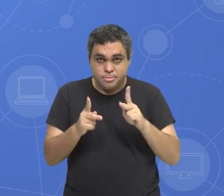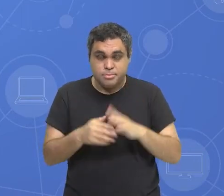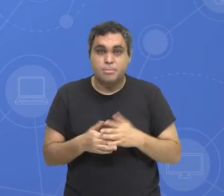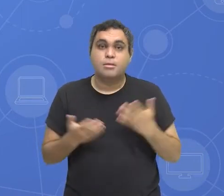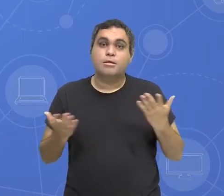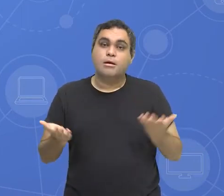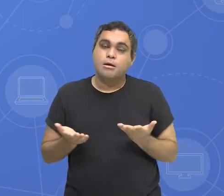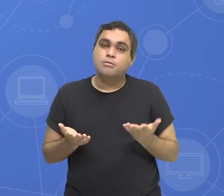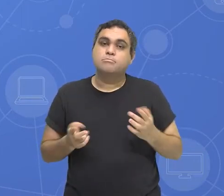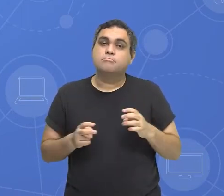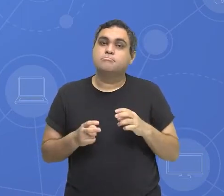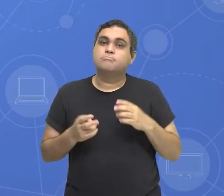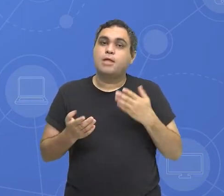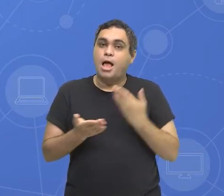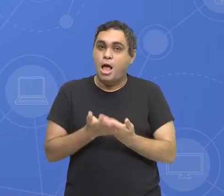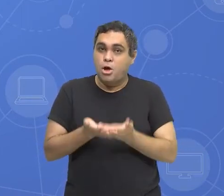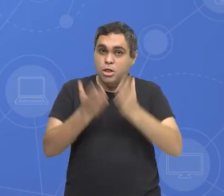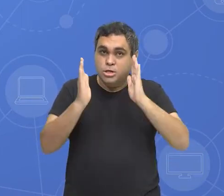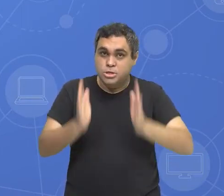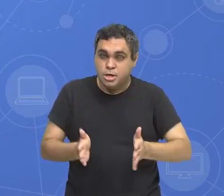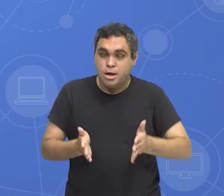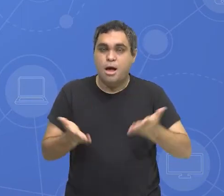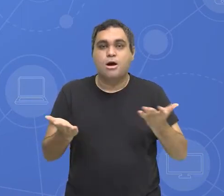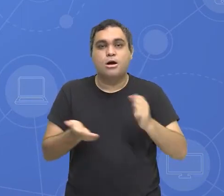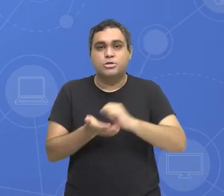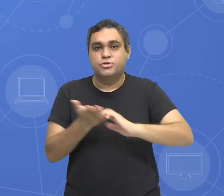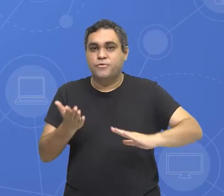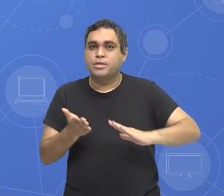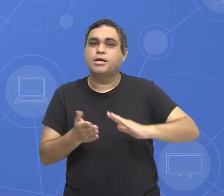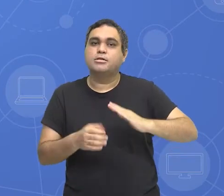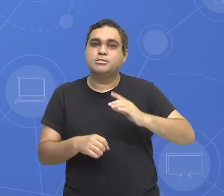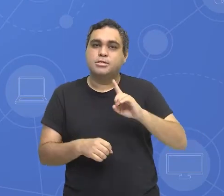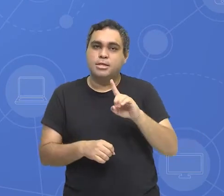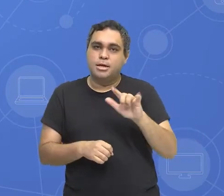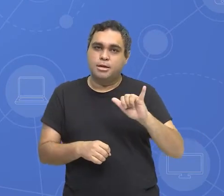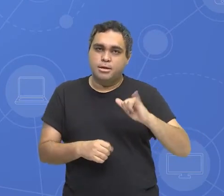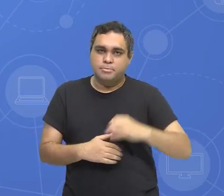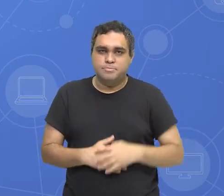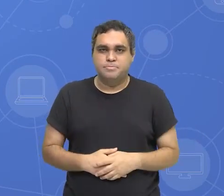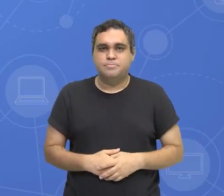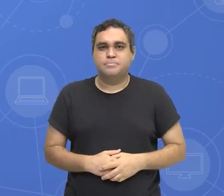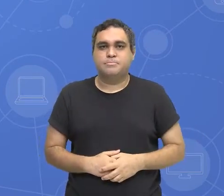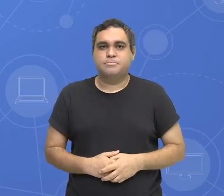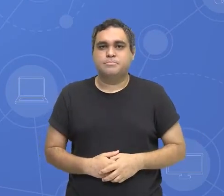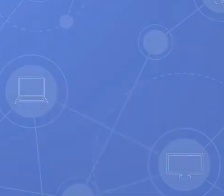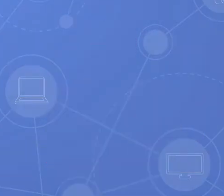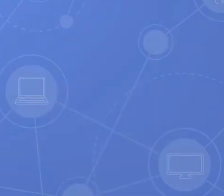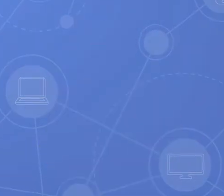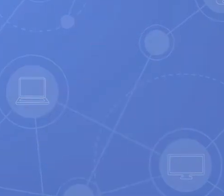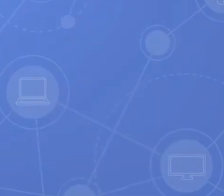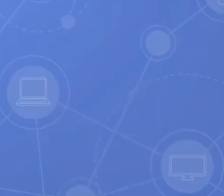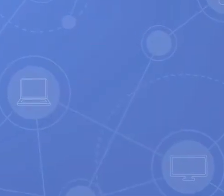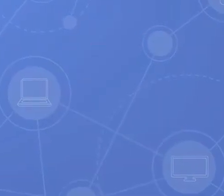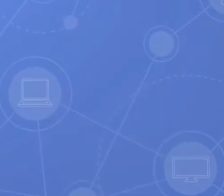nossa aula de agora, vamos agora para a nossa dinâmica local interativa.